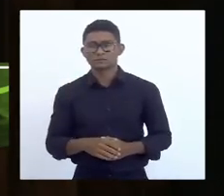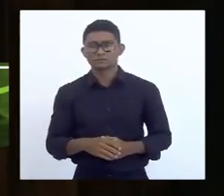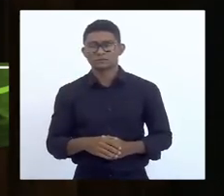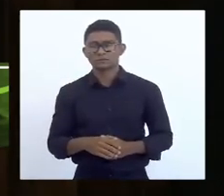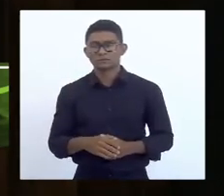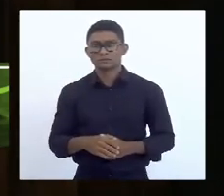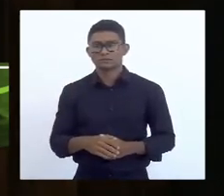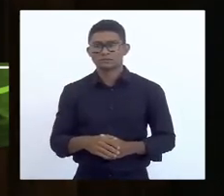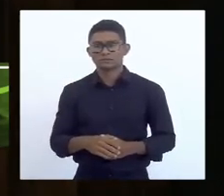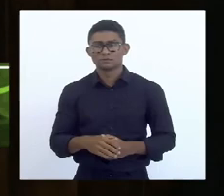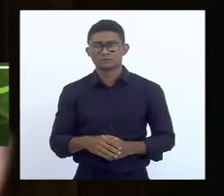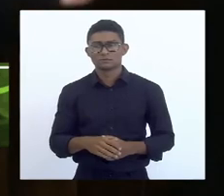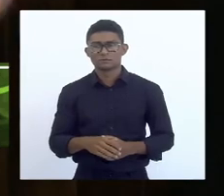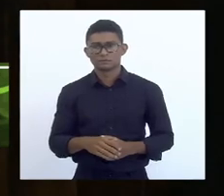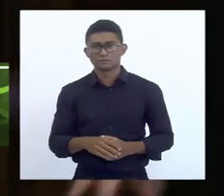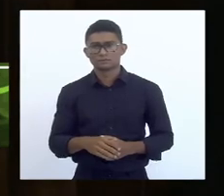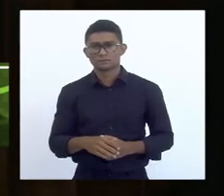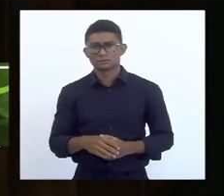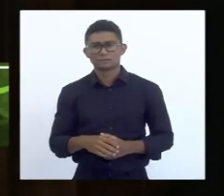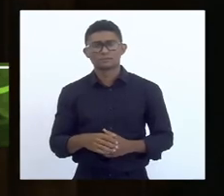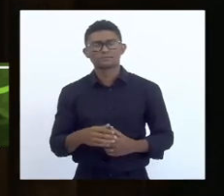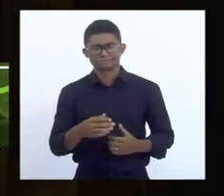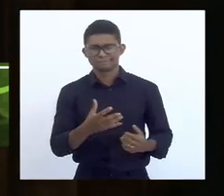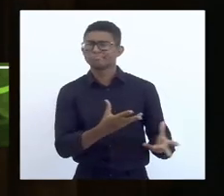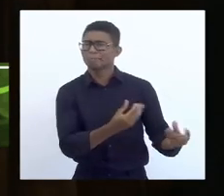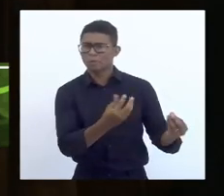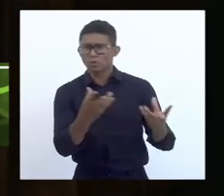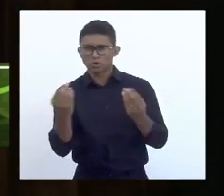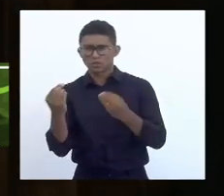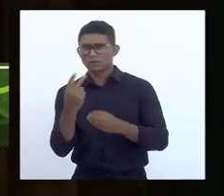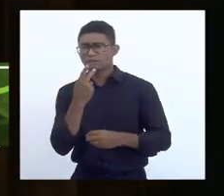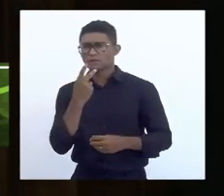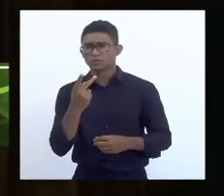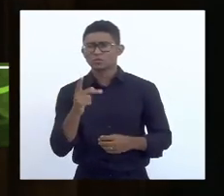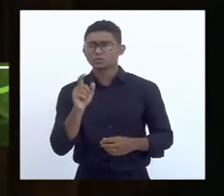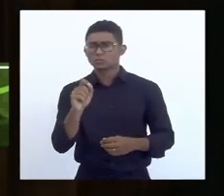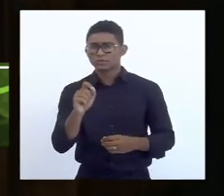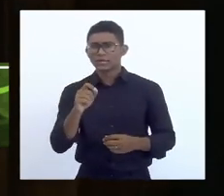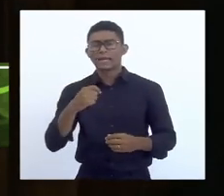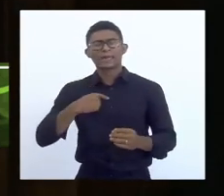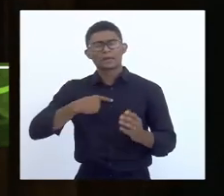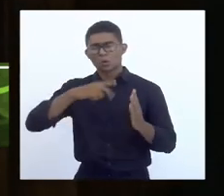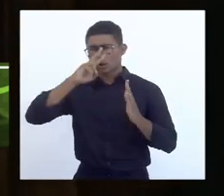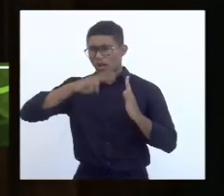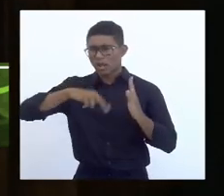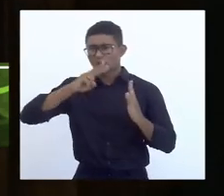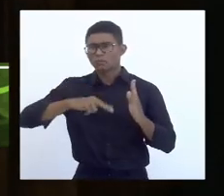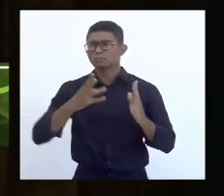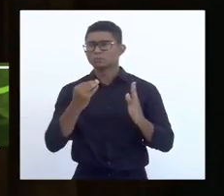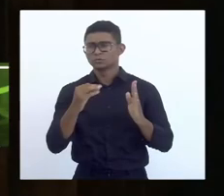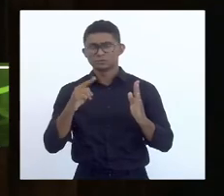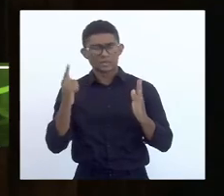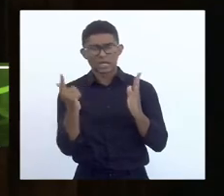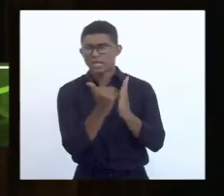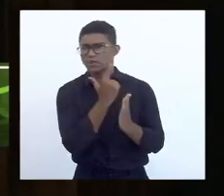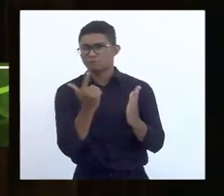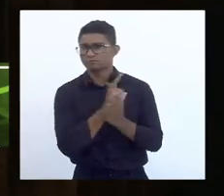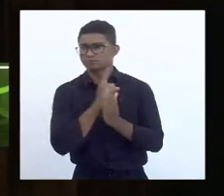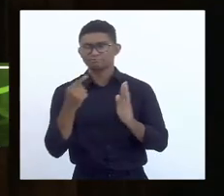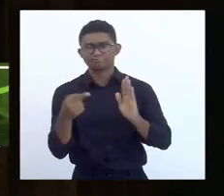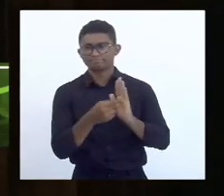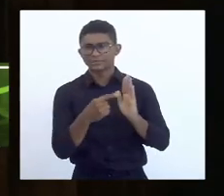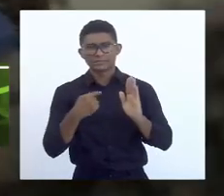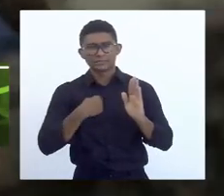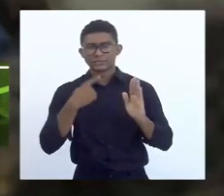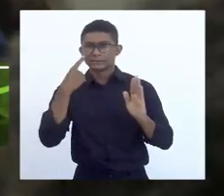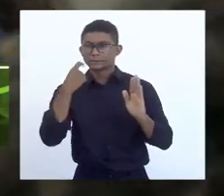Assim como muitas falaram aqui, também sou uma leitora voraz, só que tem um livro que eu li na vida que me fez